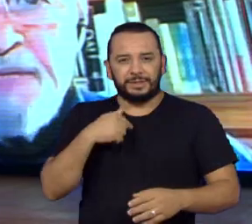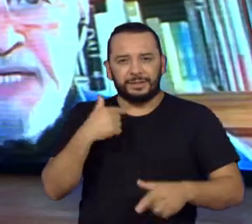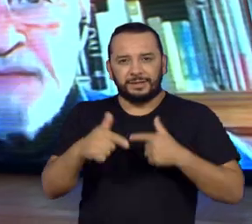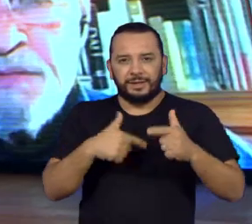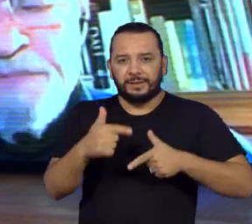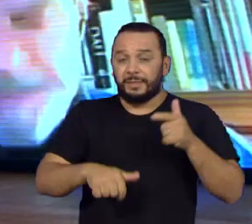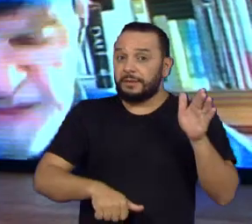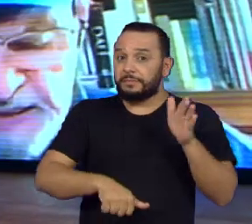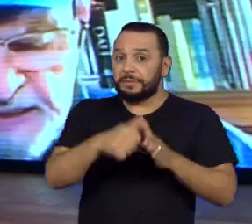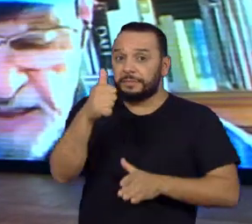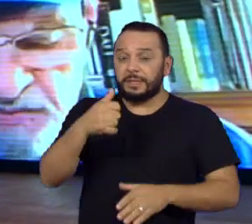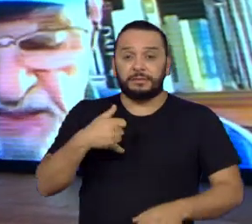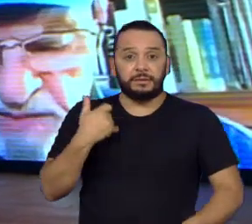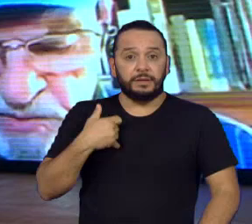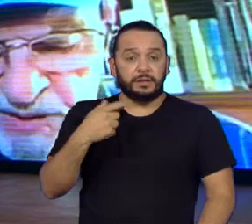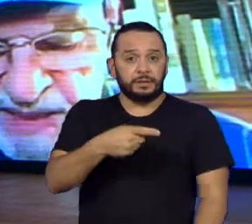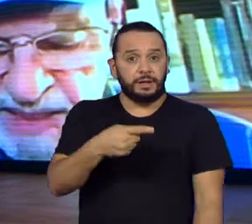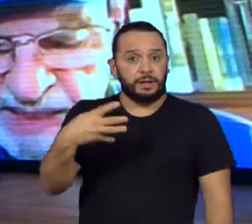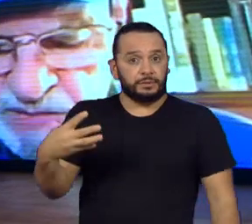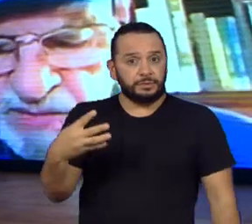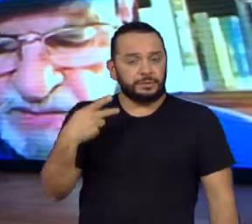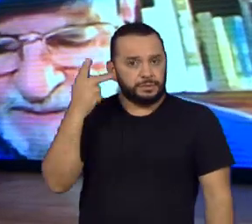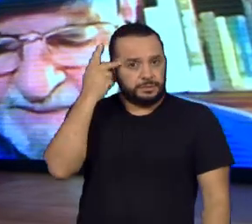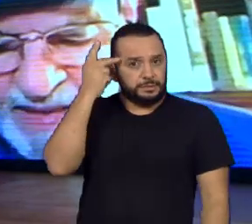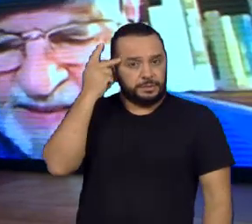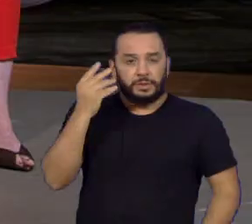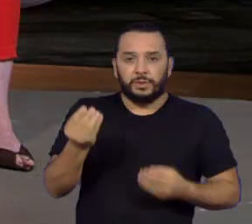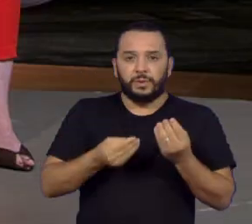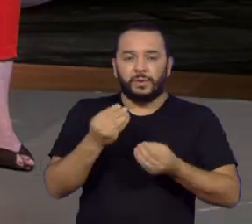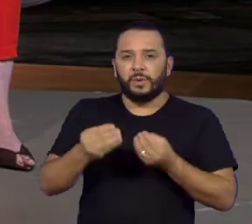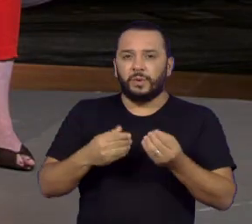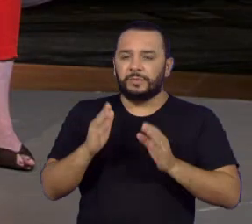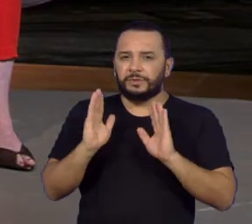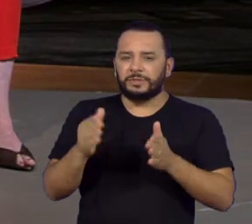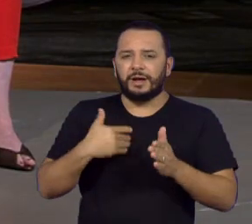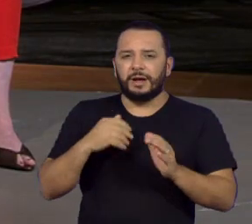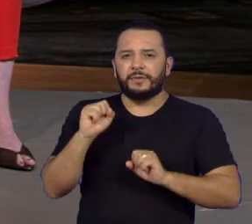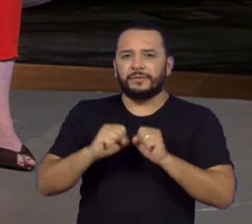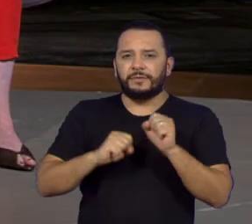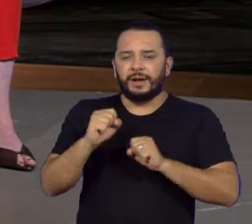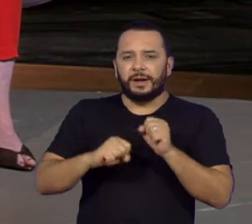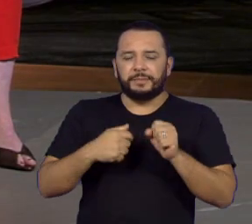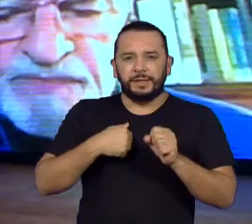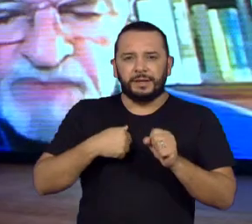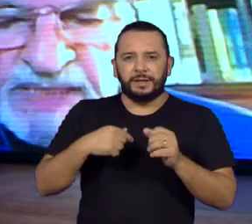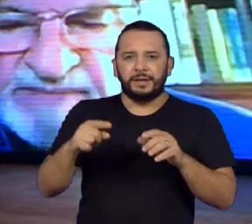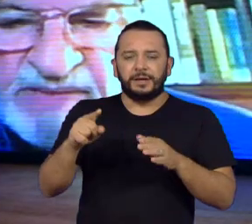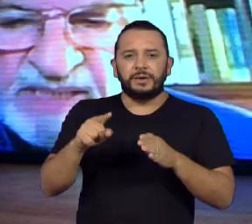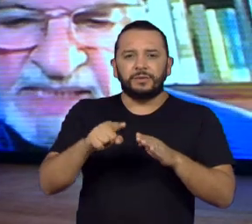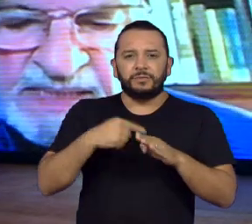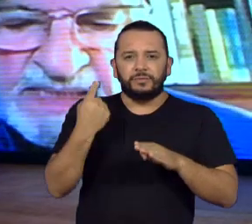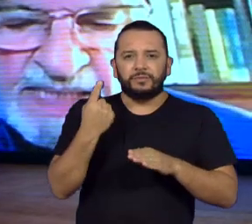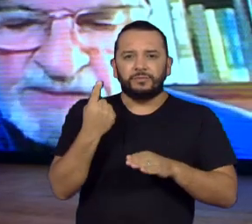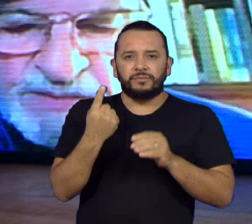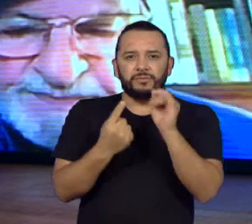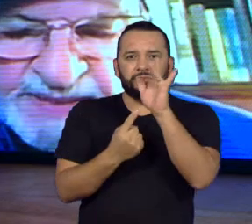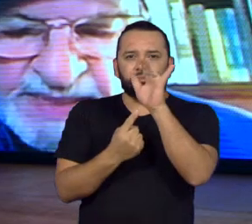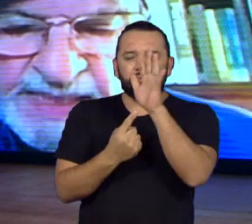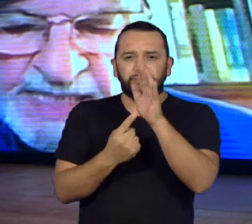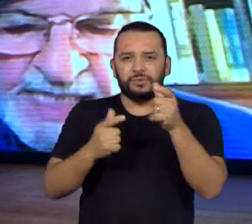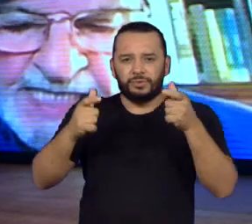primeiro emprego aos 14 anos na Fiat Lux, uma fábrica de fósforo ali na Vila